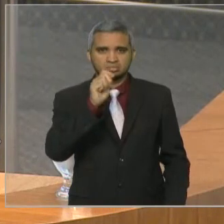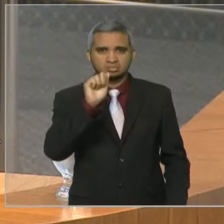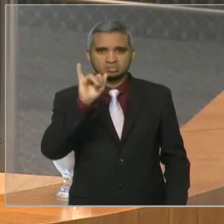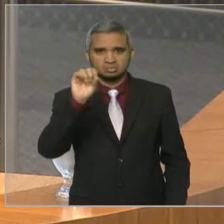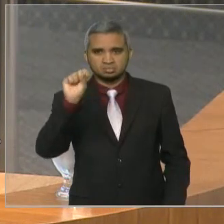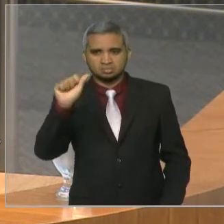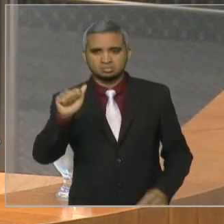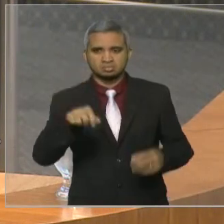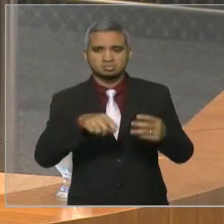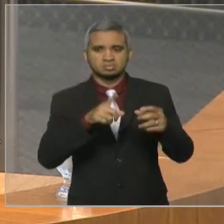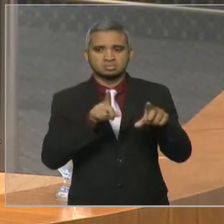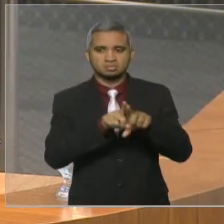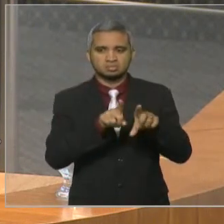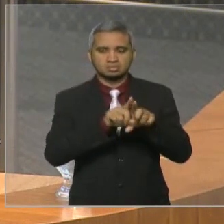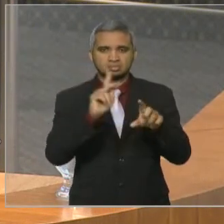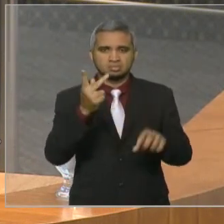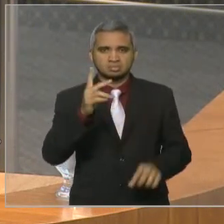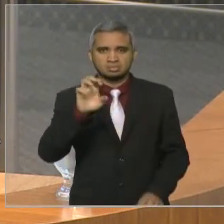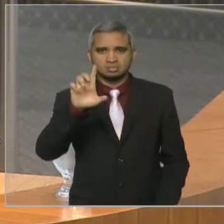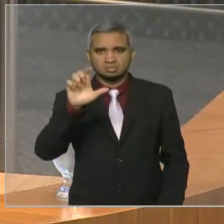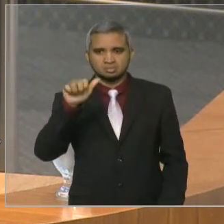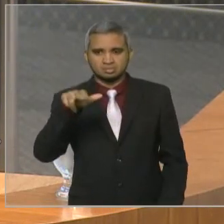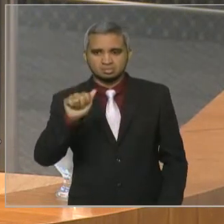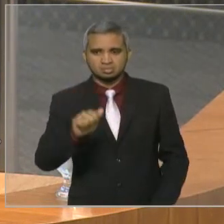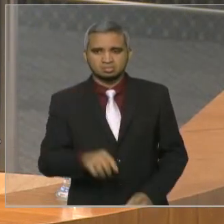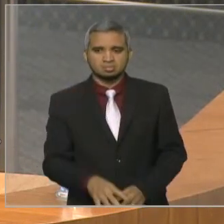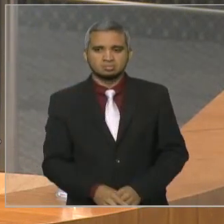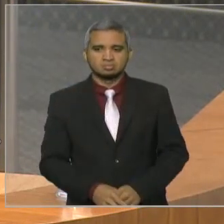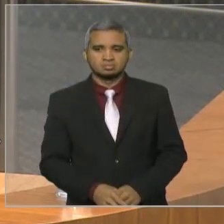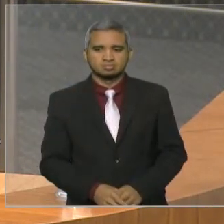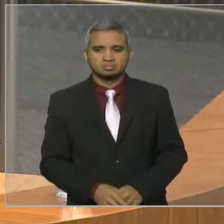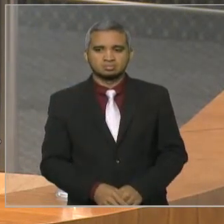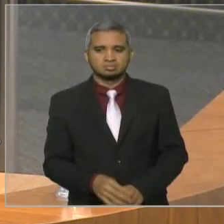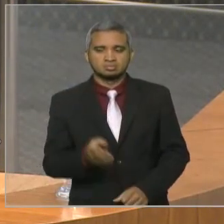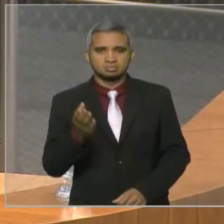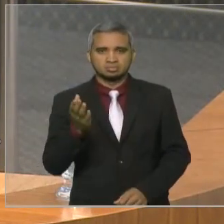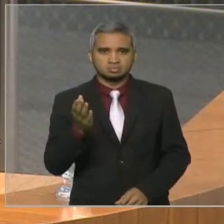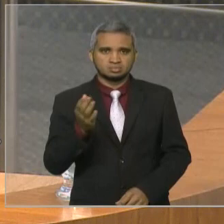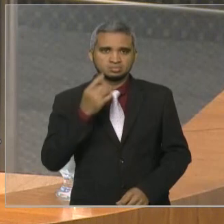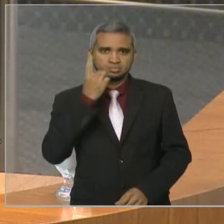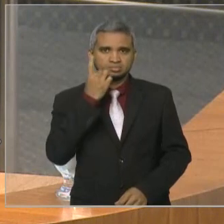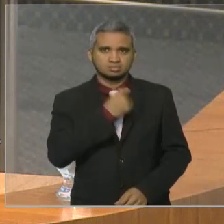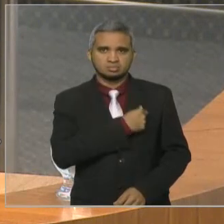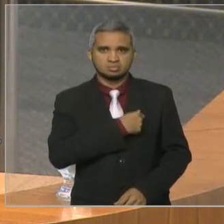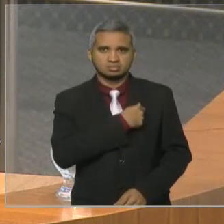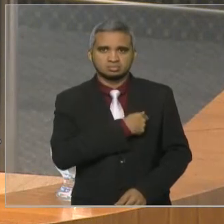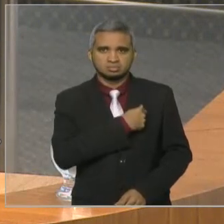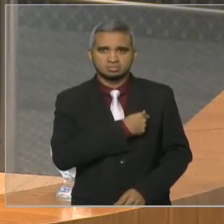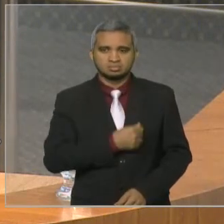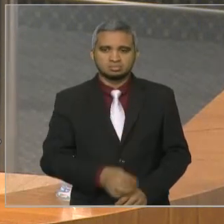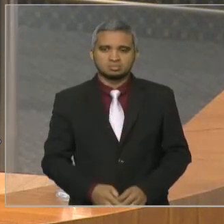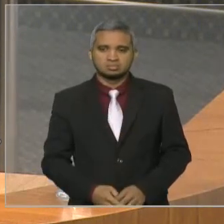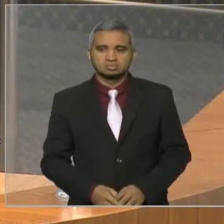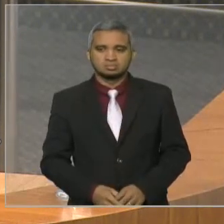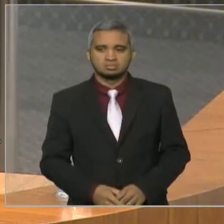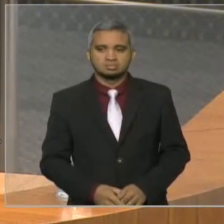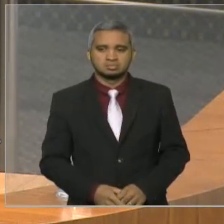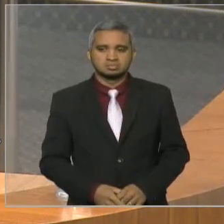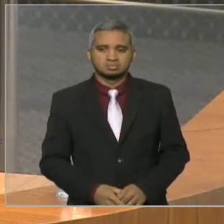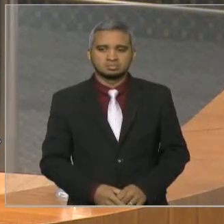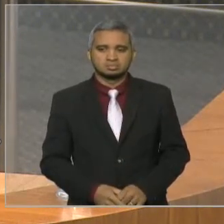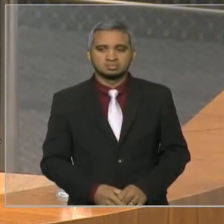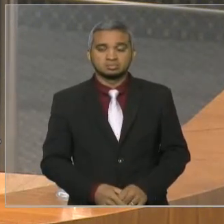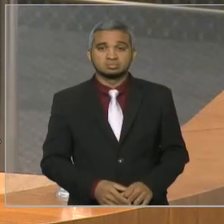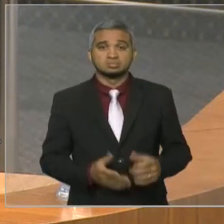doutora Helena. Tá, vamos pela ordem de solicitação, tá, deputado Antônio? Então, com relação ao Hospital de